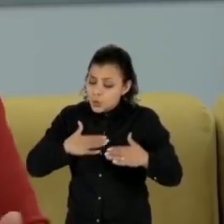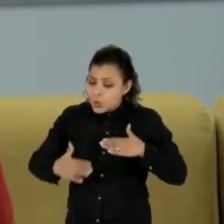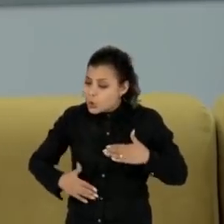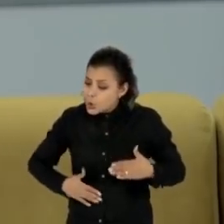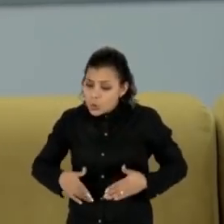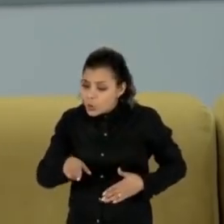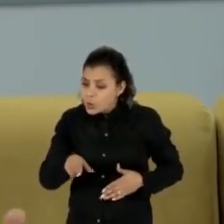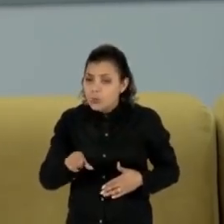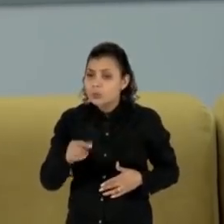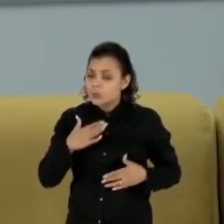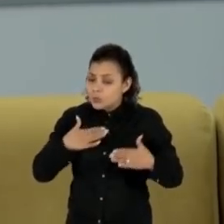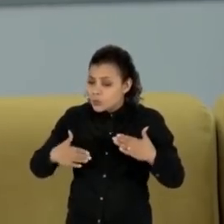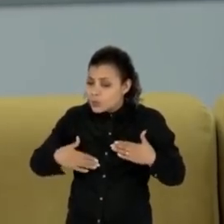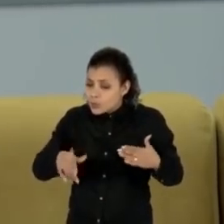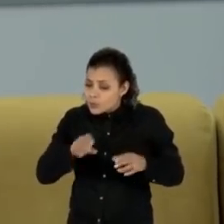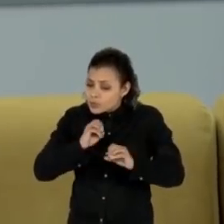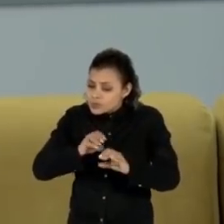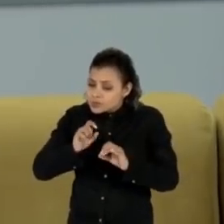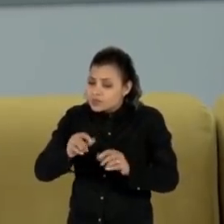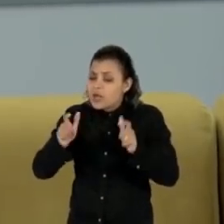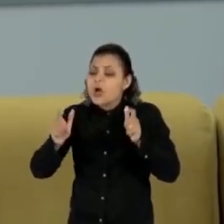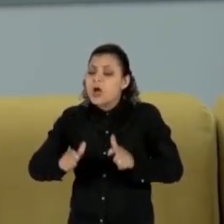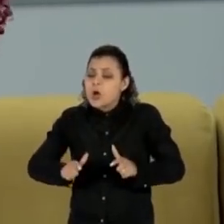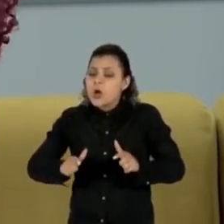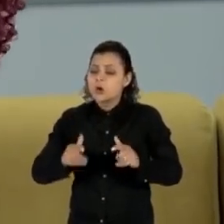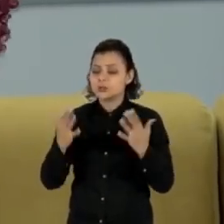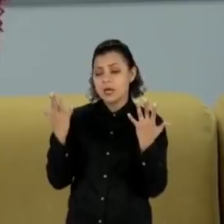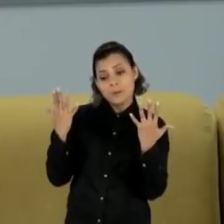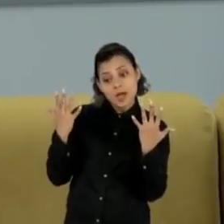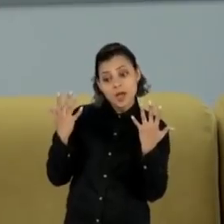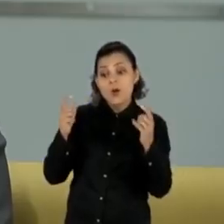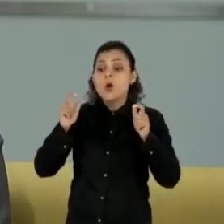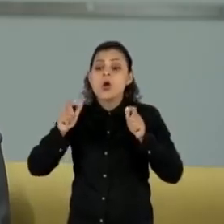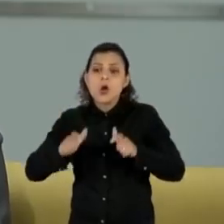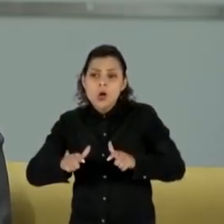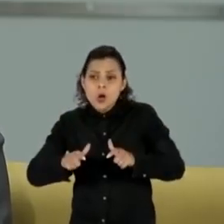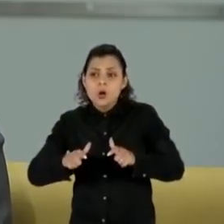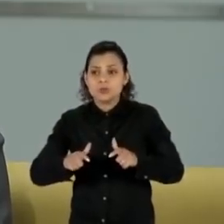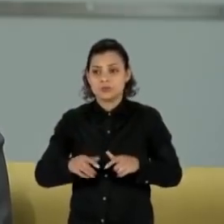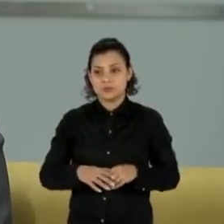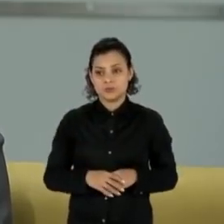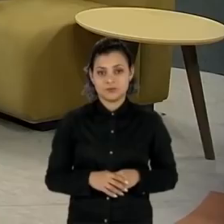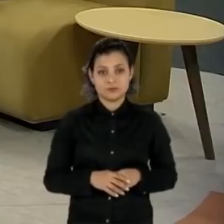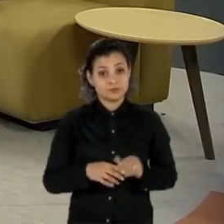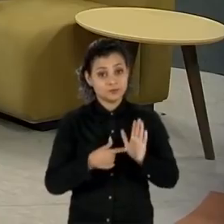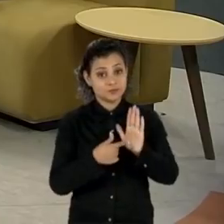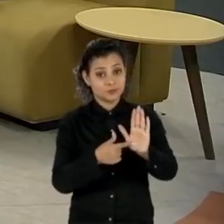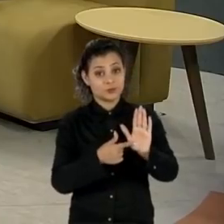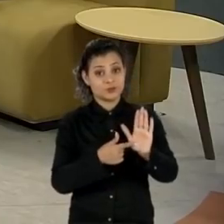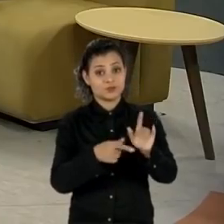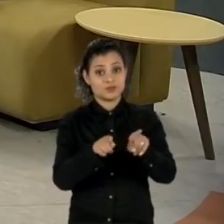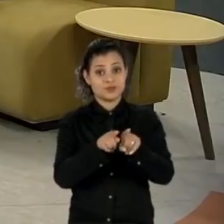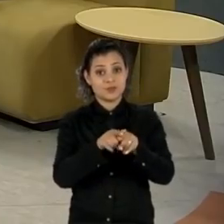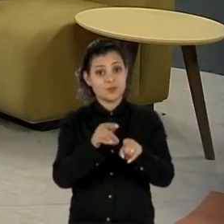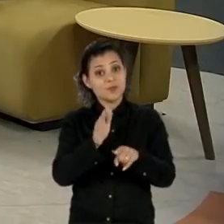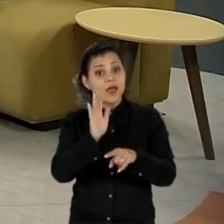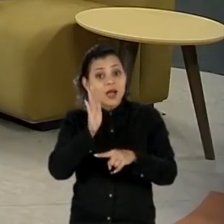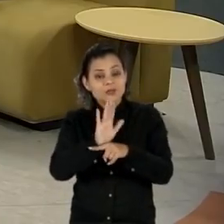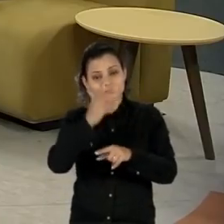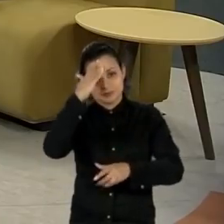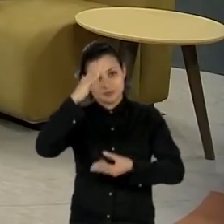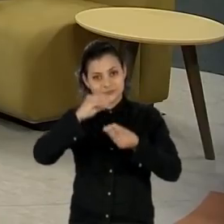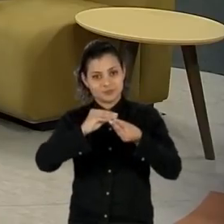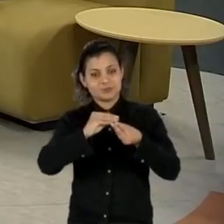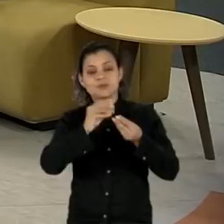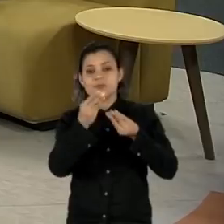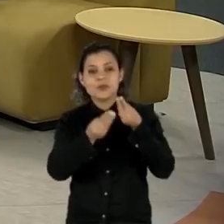que existe ali né ensinar para as crianças onde fica a mão onde fica o chelsea delas eu conheço essas telas aí para ajudar tudo em casa